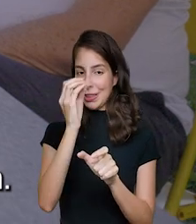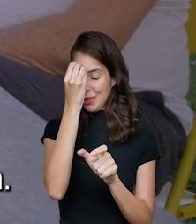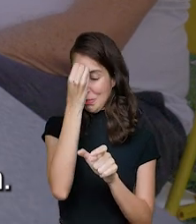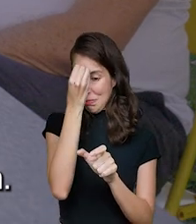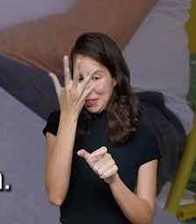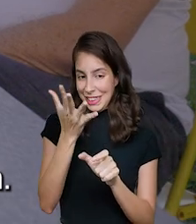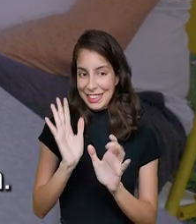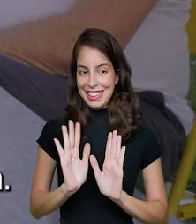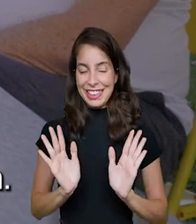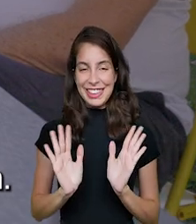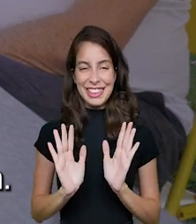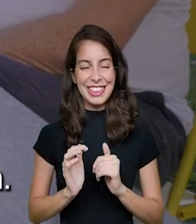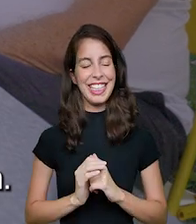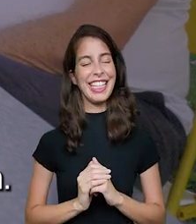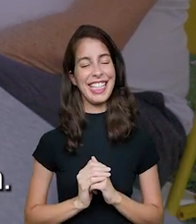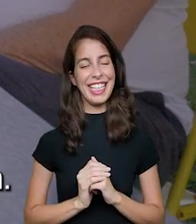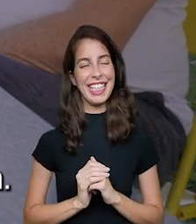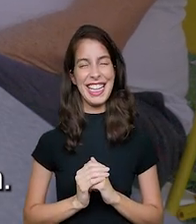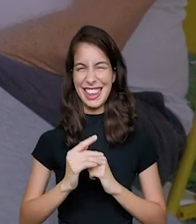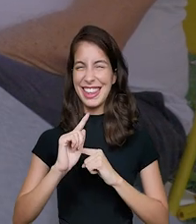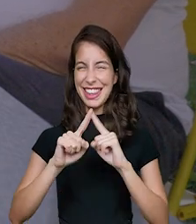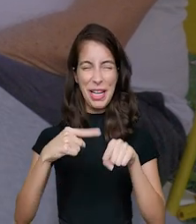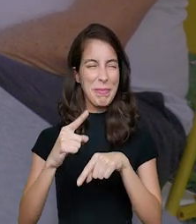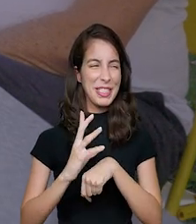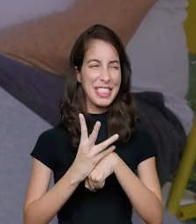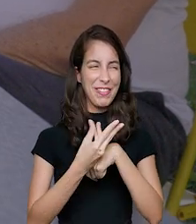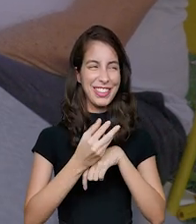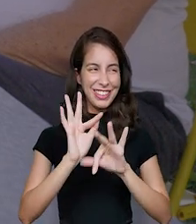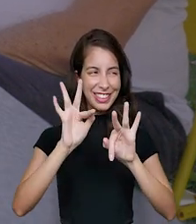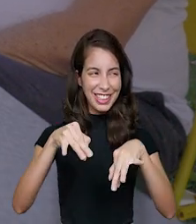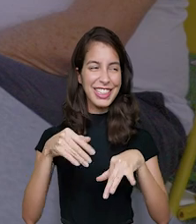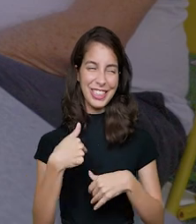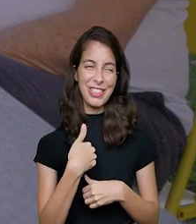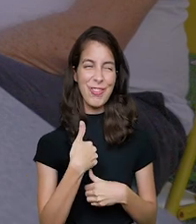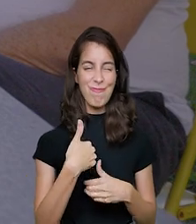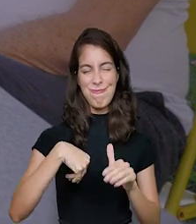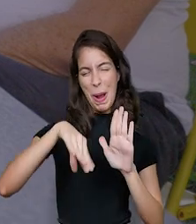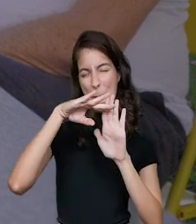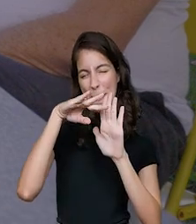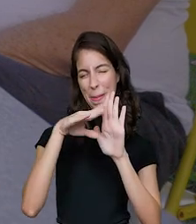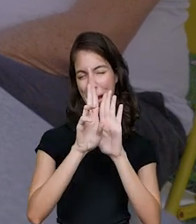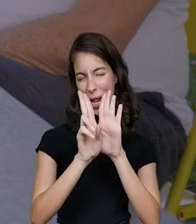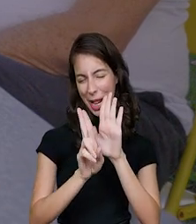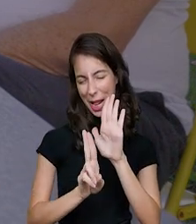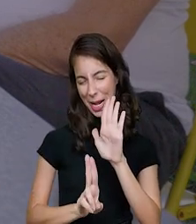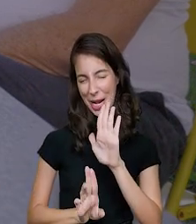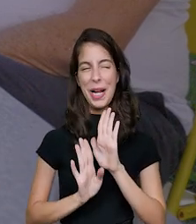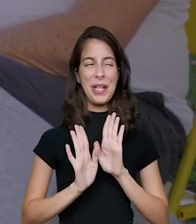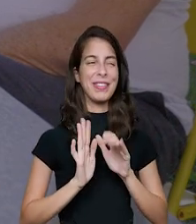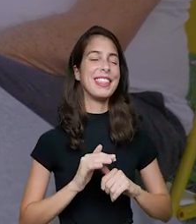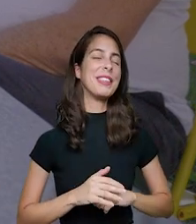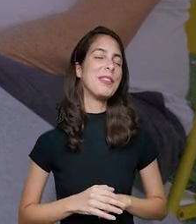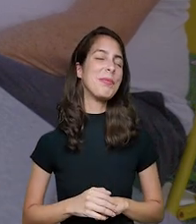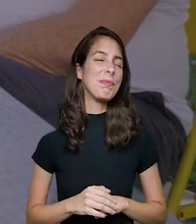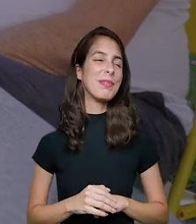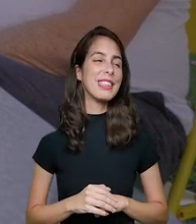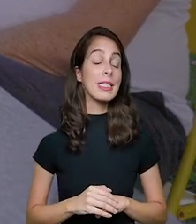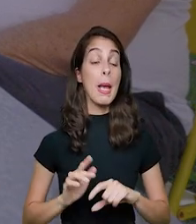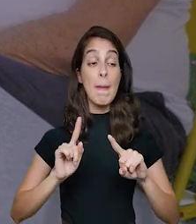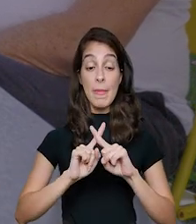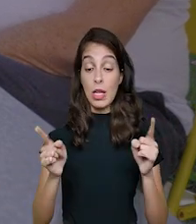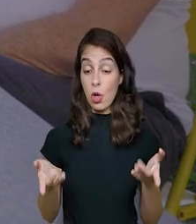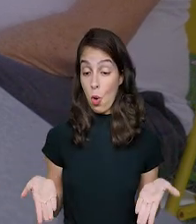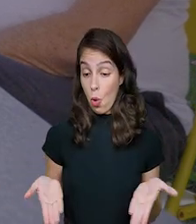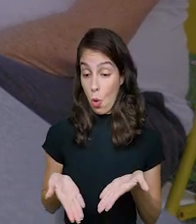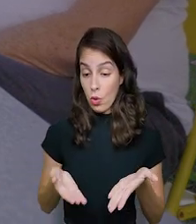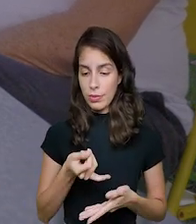isso depois no no fechamento do evento mas eh eu penso eh que hoje